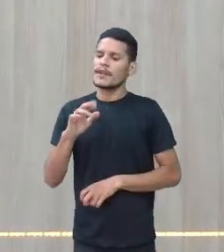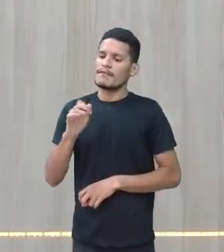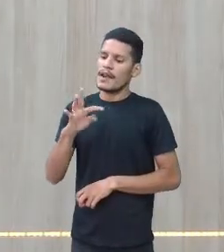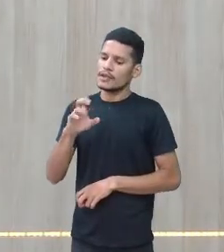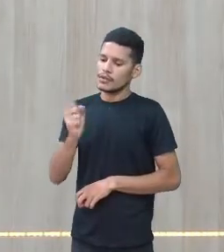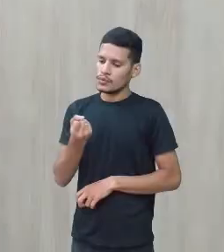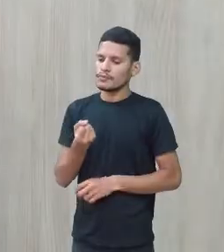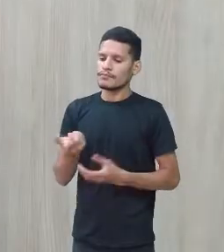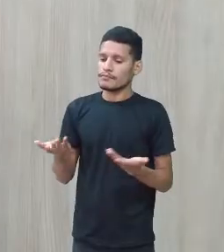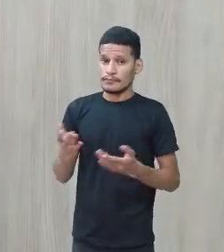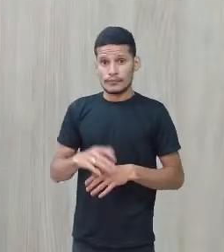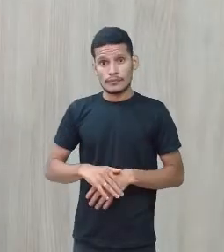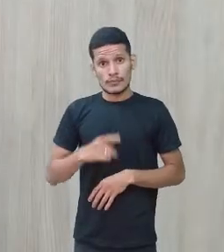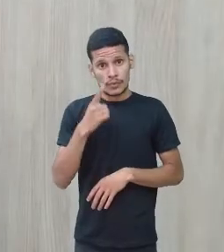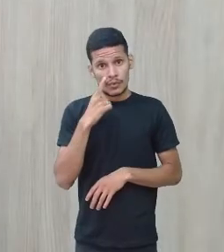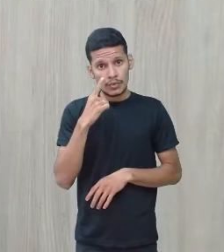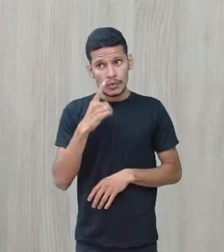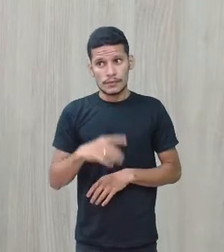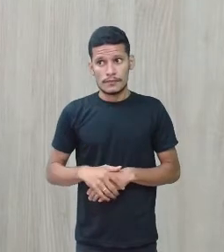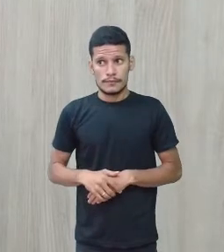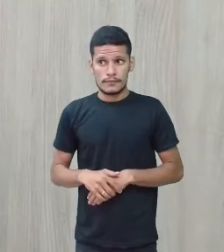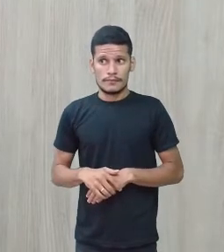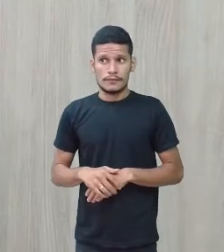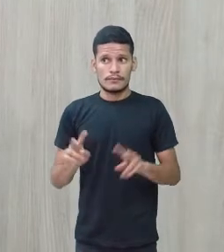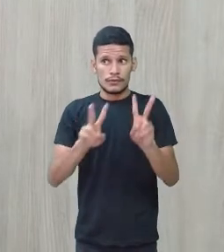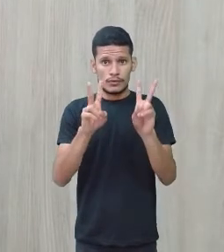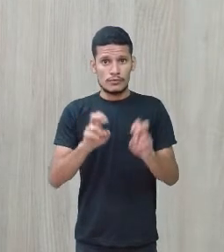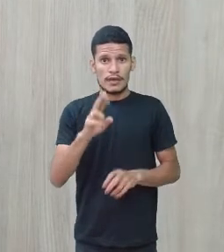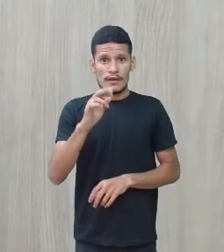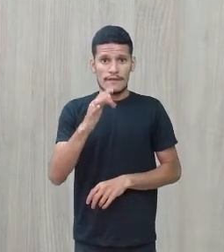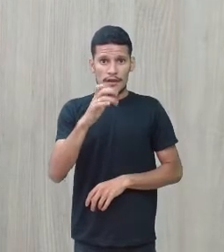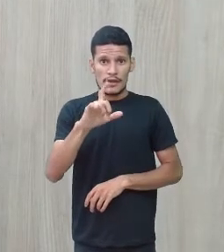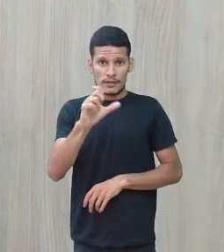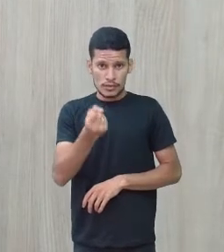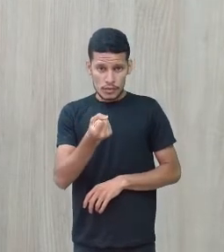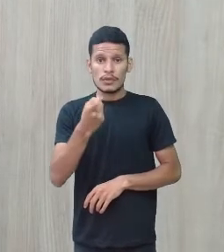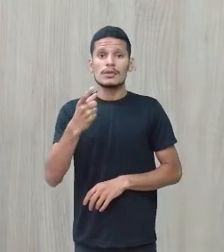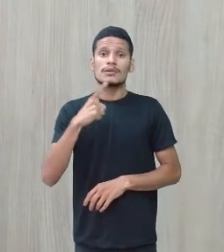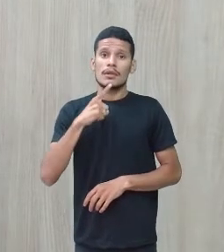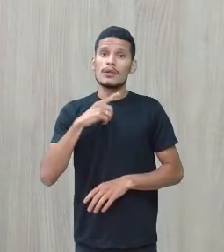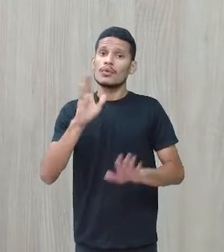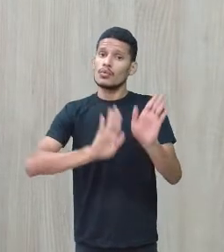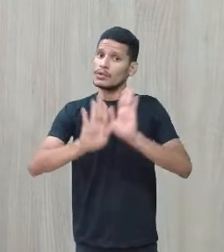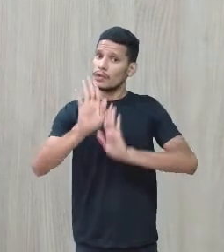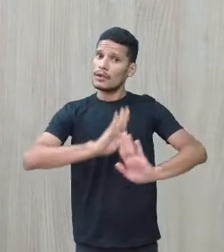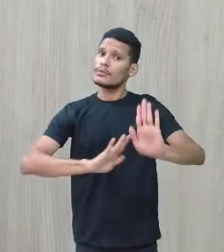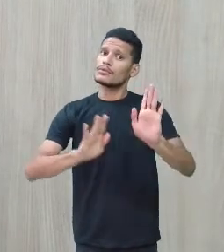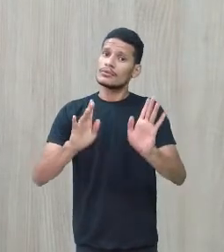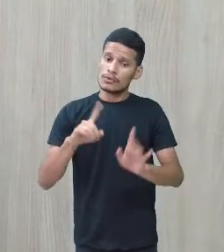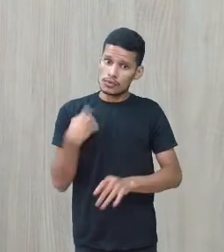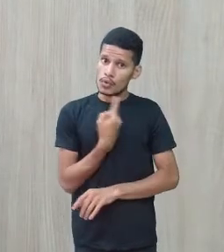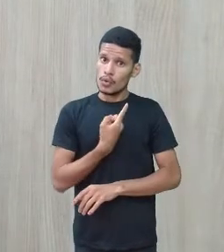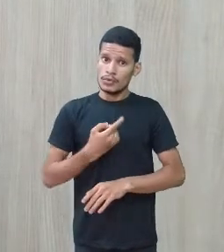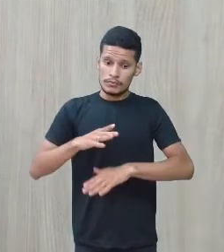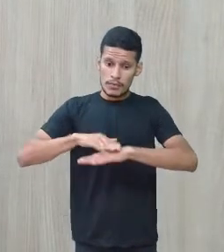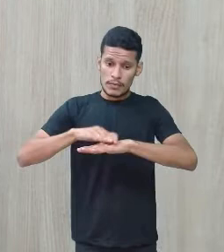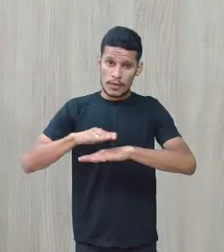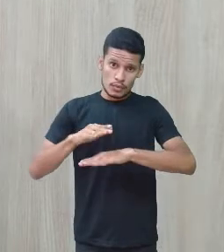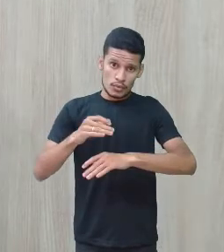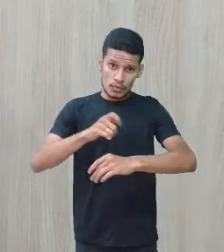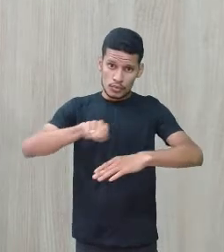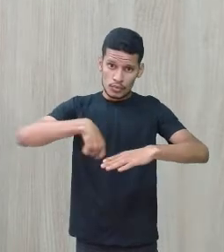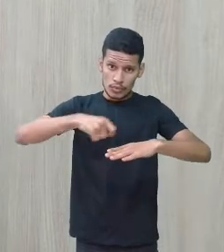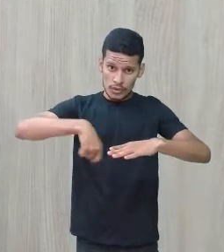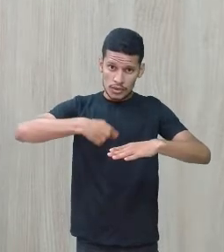dizer? Bem, gente, a questão do reflexo, vamos ter muito cuidado quando estamos na nossa cozinha,